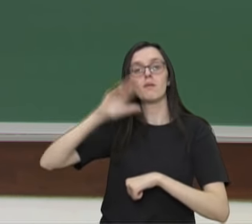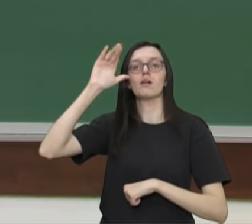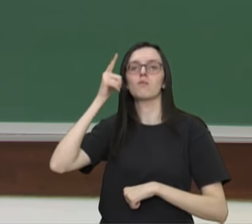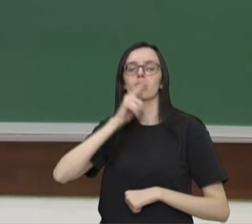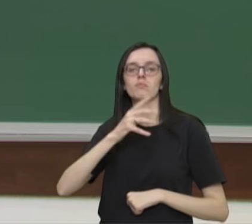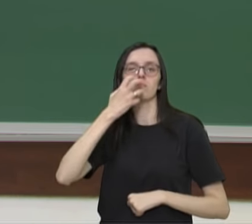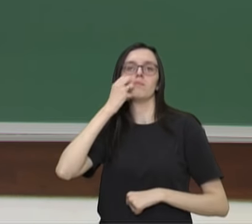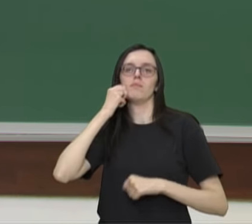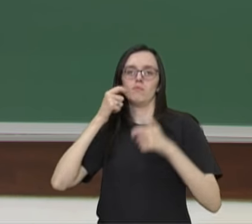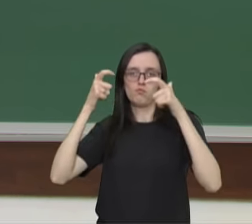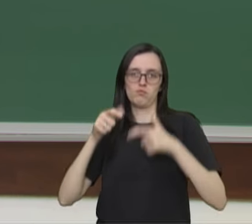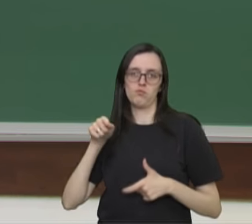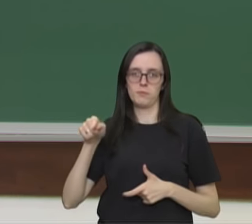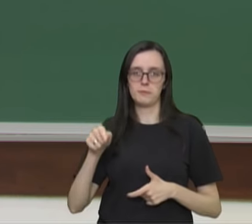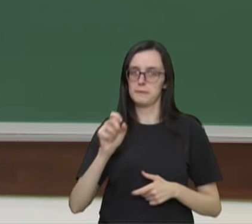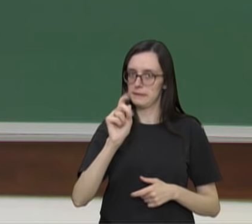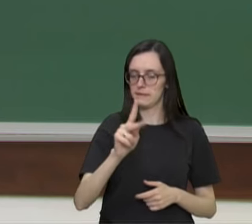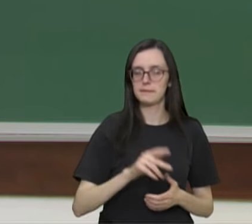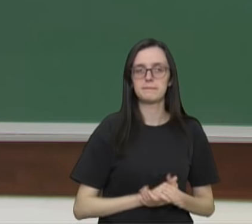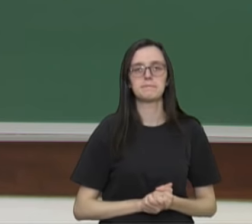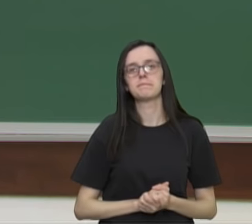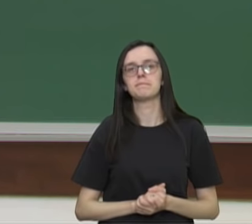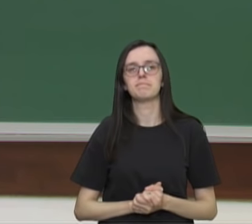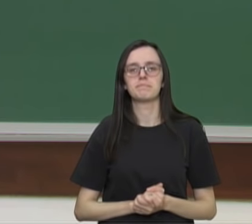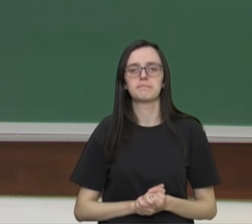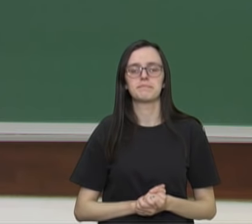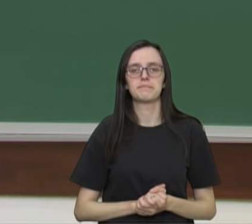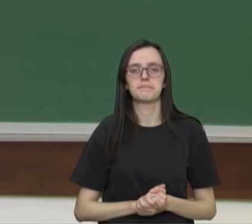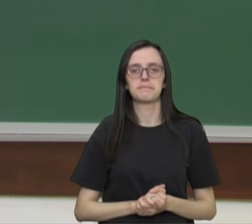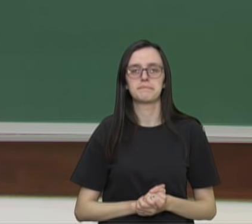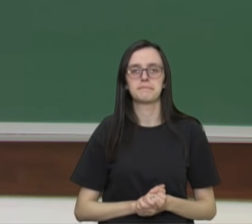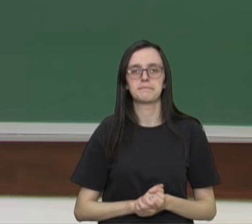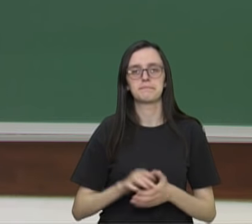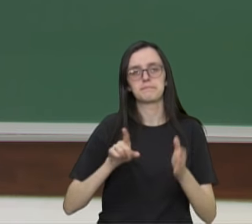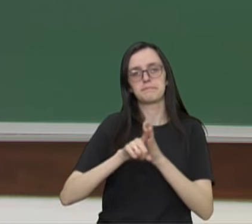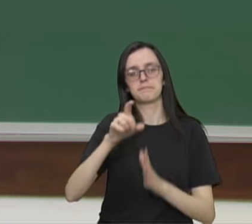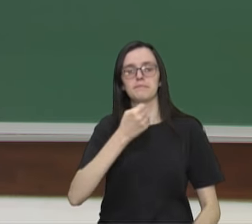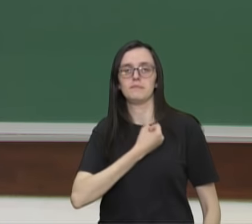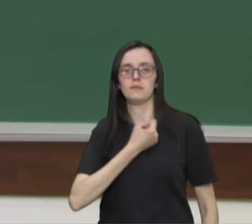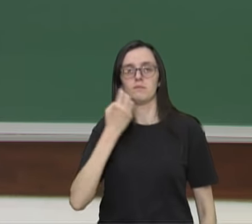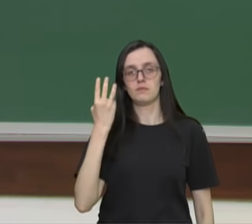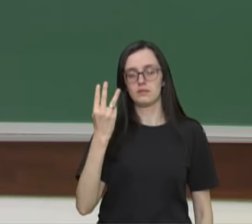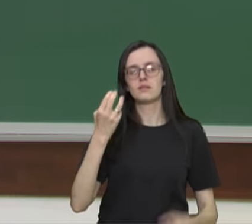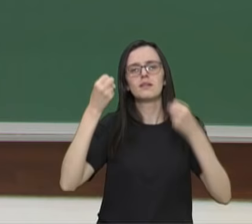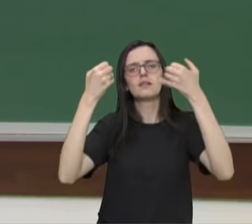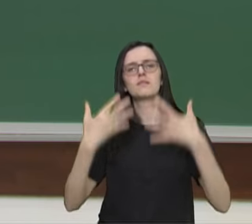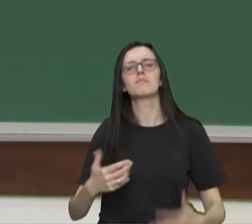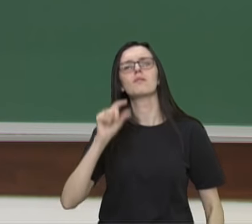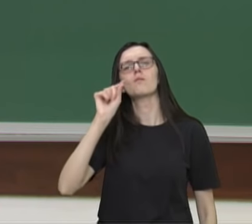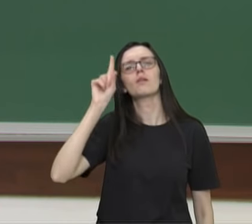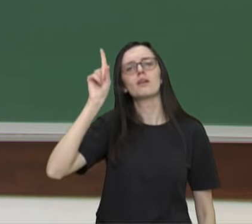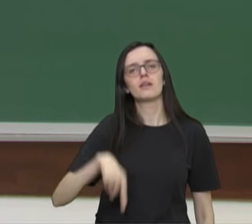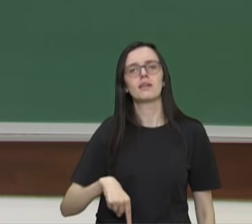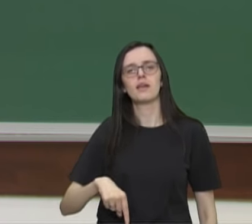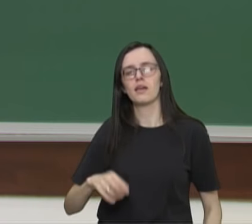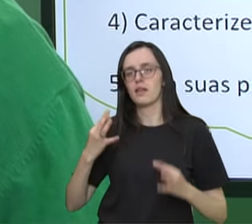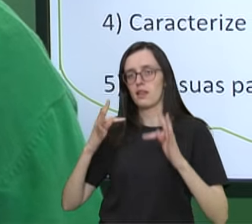lucros nesses outros locais tá ok pessoal o exercício 3 explique o que são